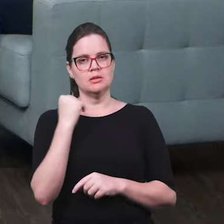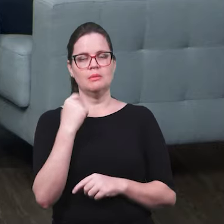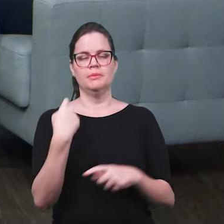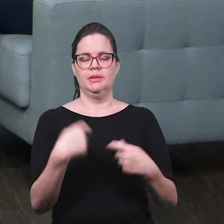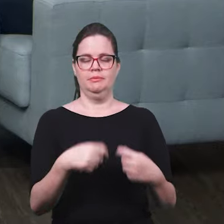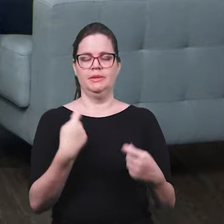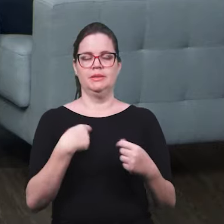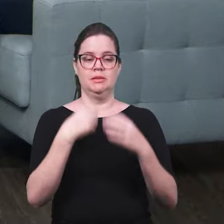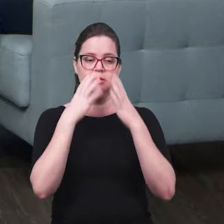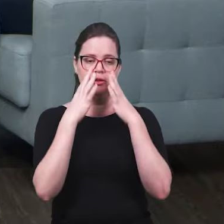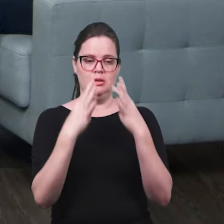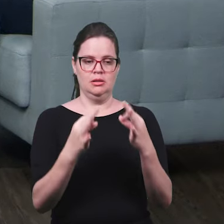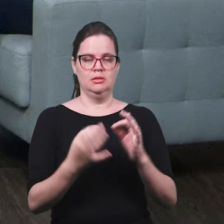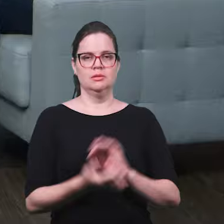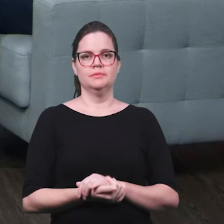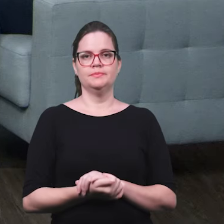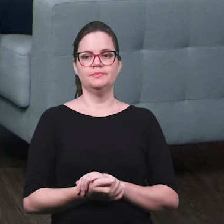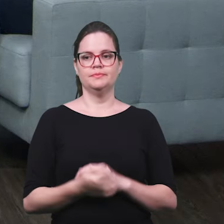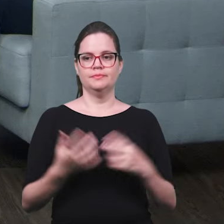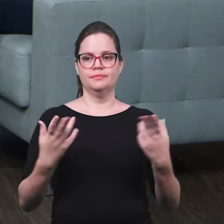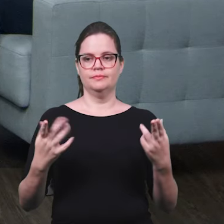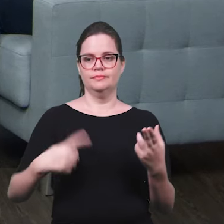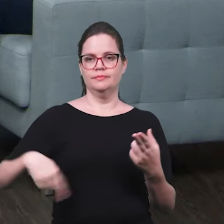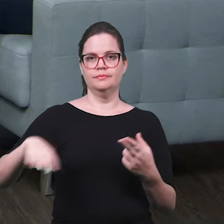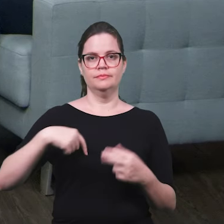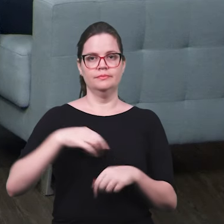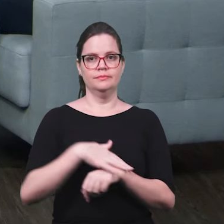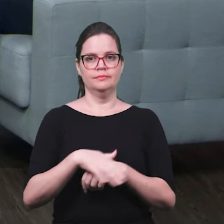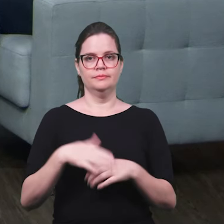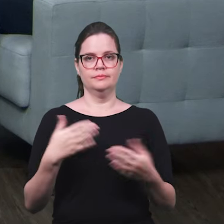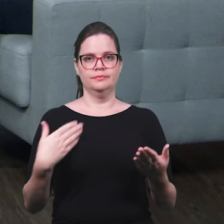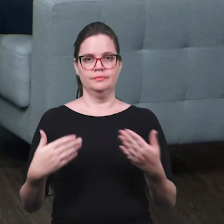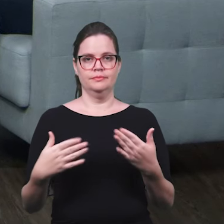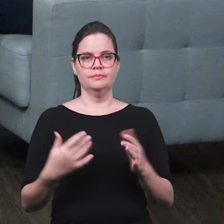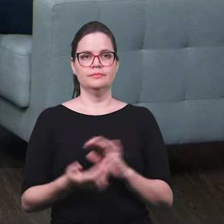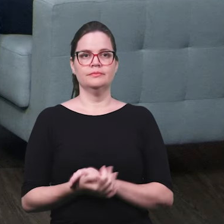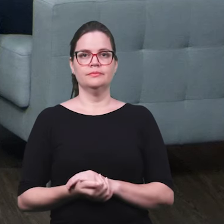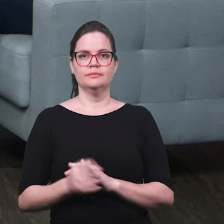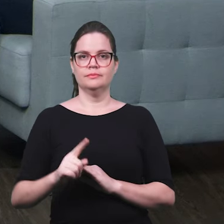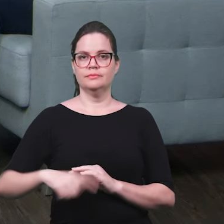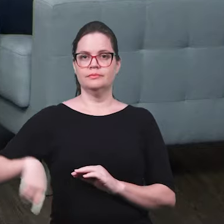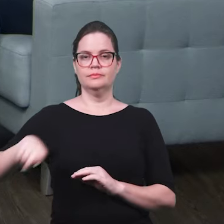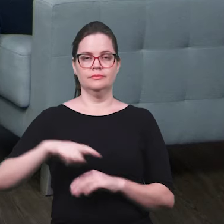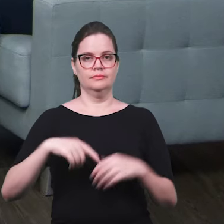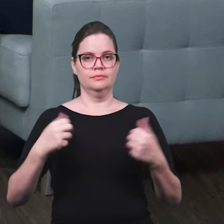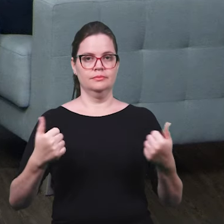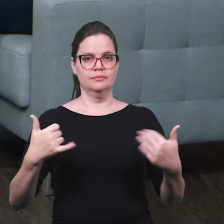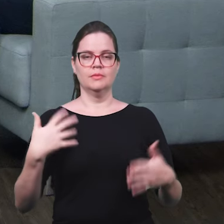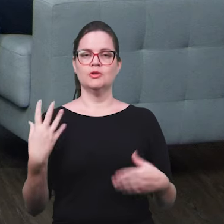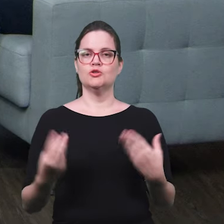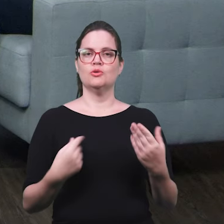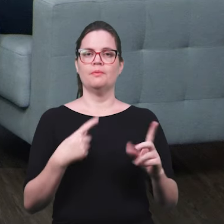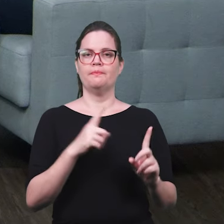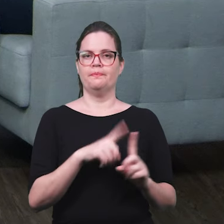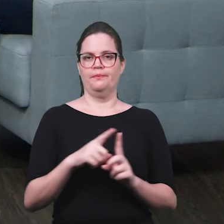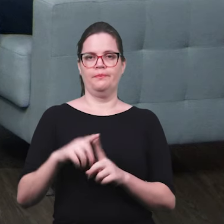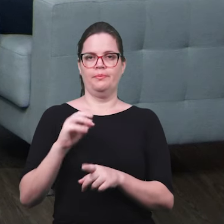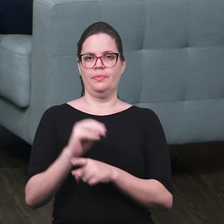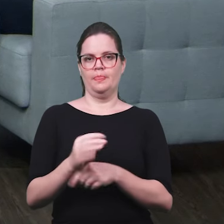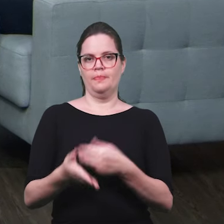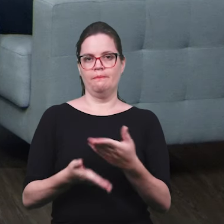precisa de uma atenção. É o que nós estamos conversando aqui, não é, Thalita? Nós estamos falando a respeito de formas de